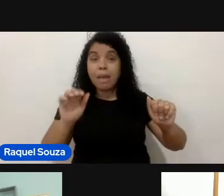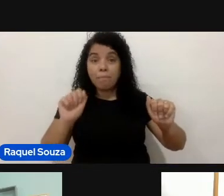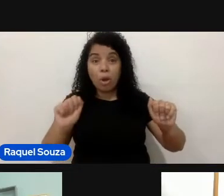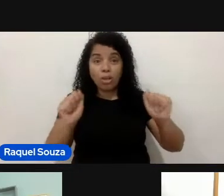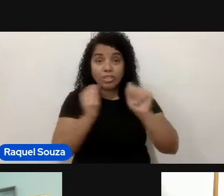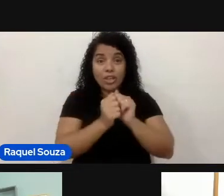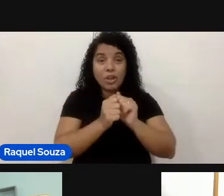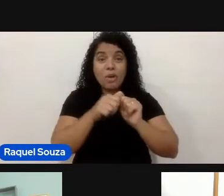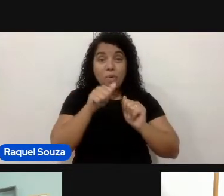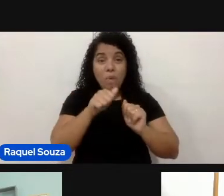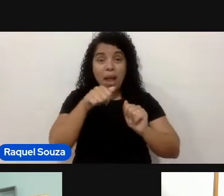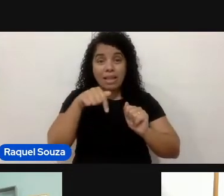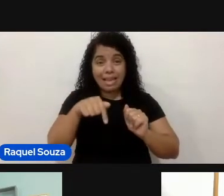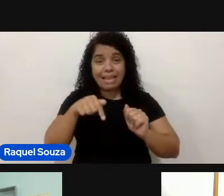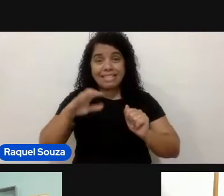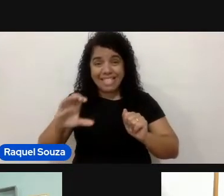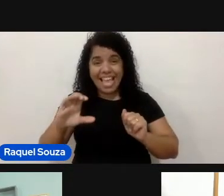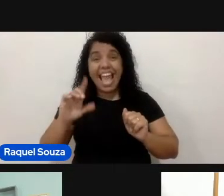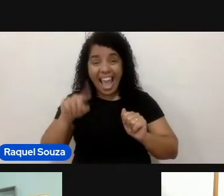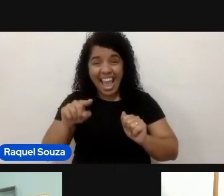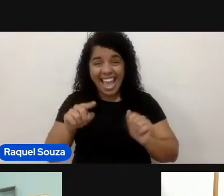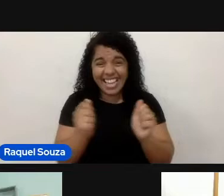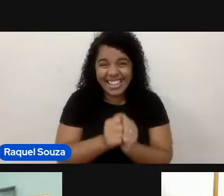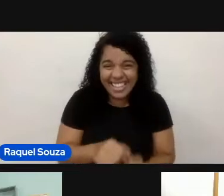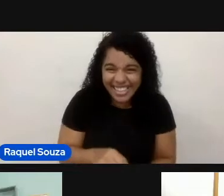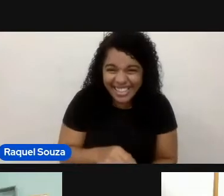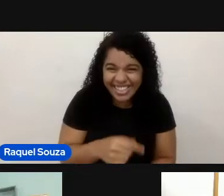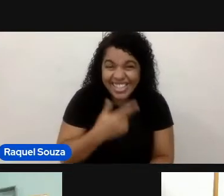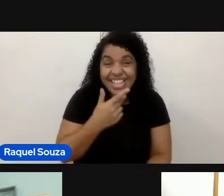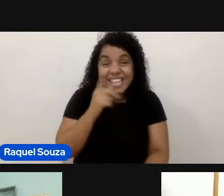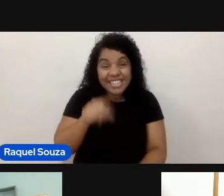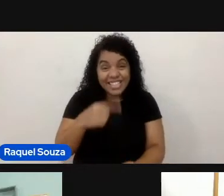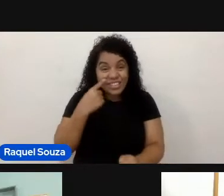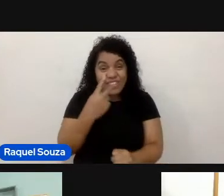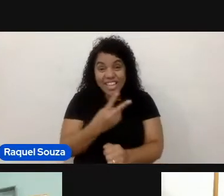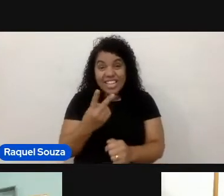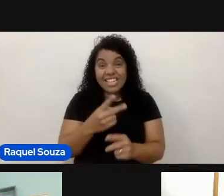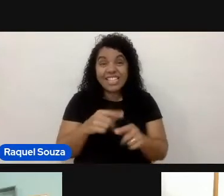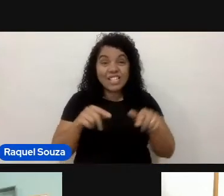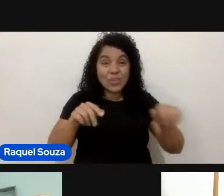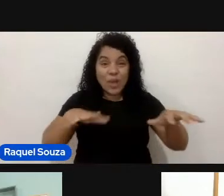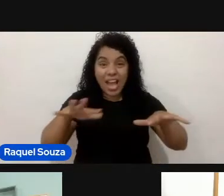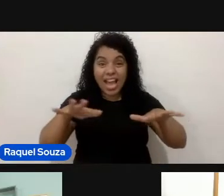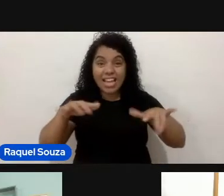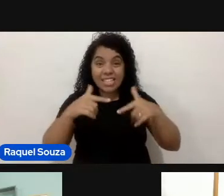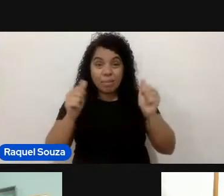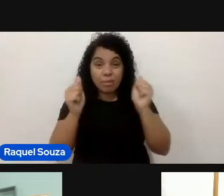curioso também. Vocês veem essas duas atuações trabalhando bem em conjunto ou não?